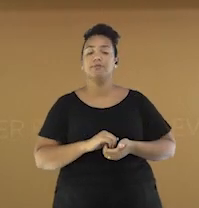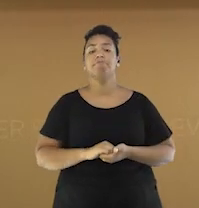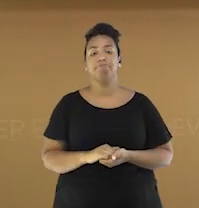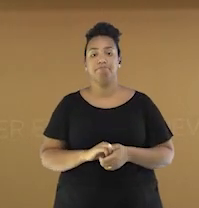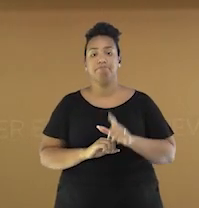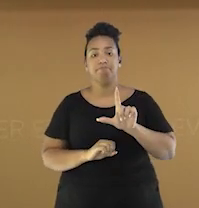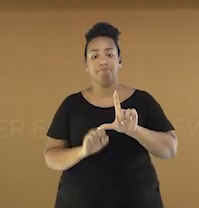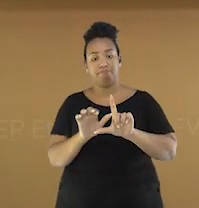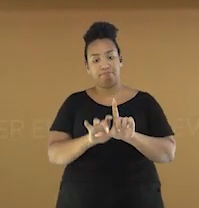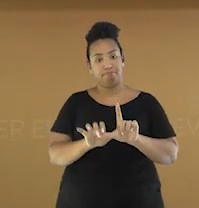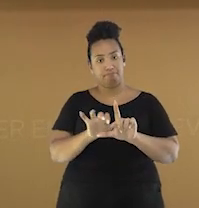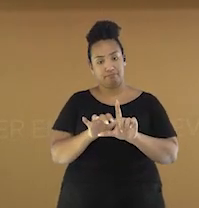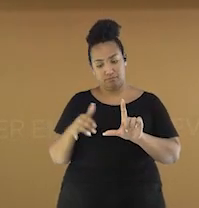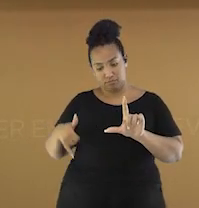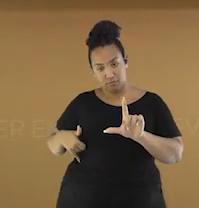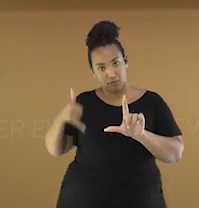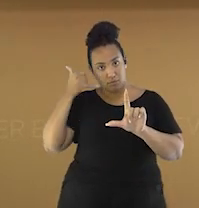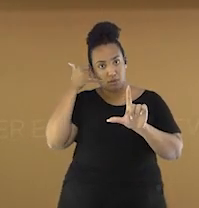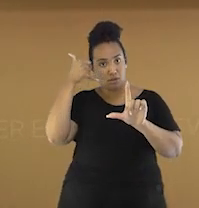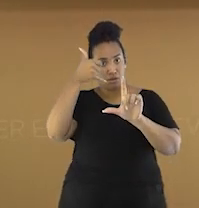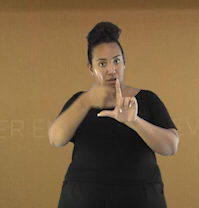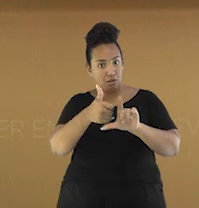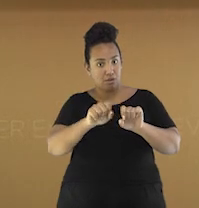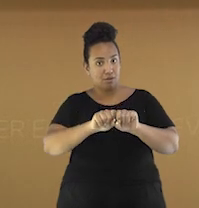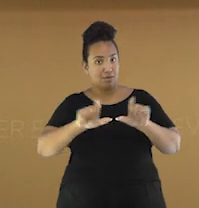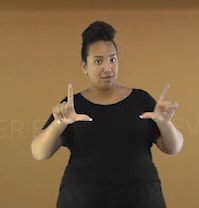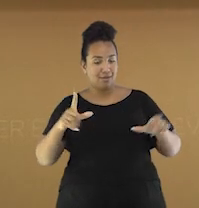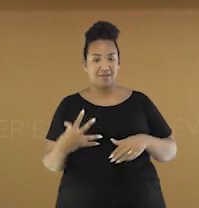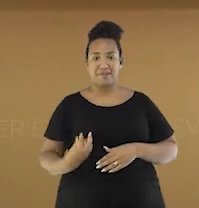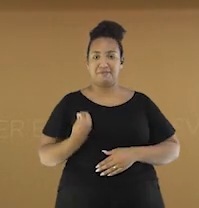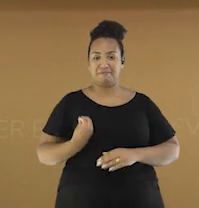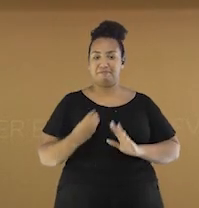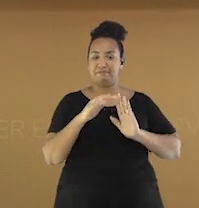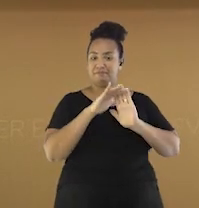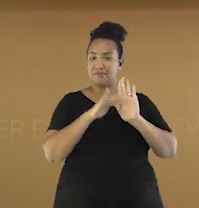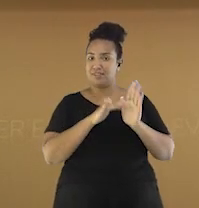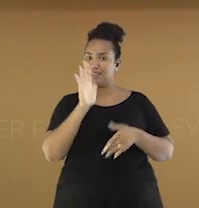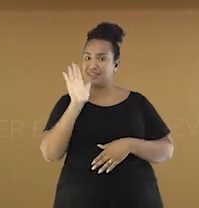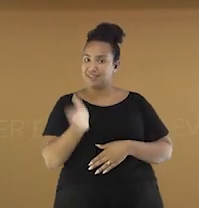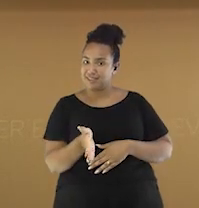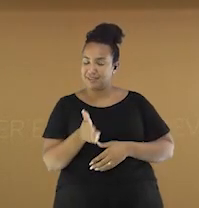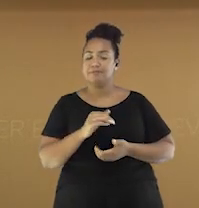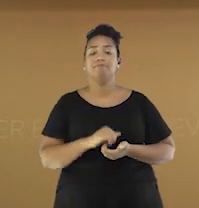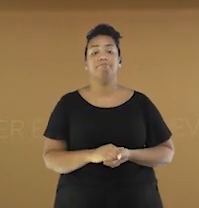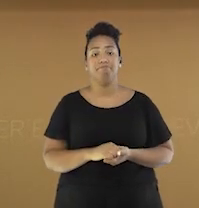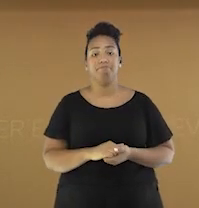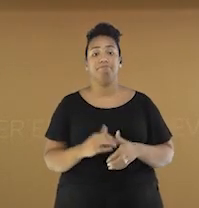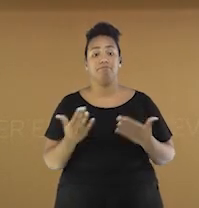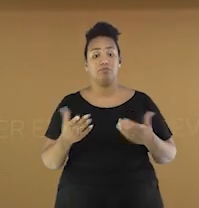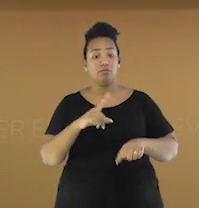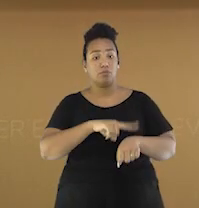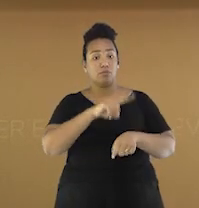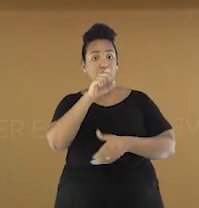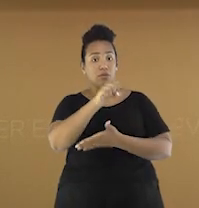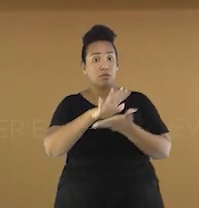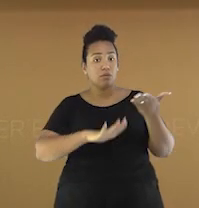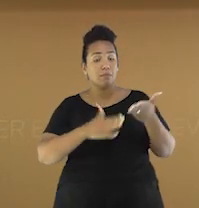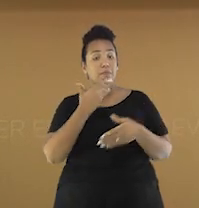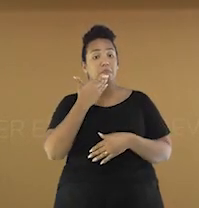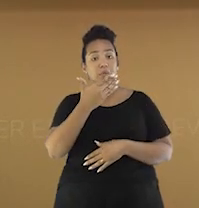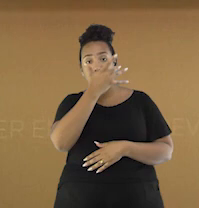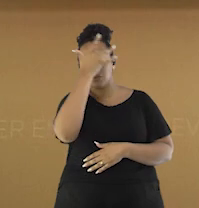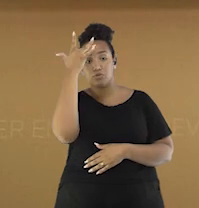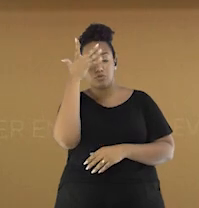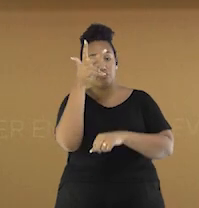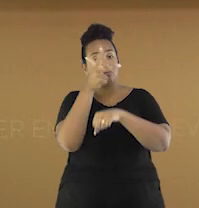celular para o QR Code que está na tela e confirmar sua presença. Quando estivermos fazendo a nossa atividade, peça alguém para filmar ou tirar